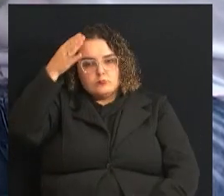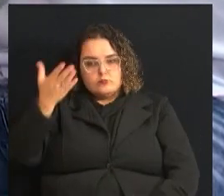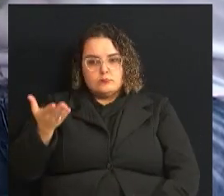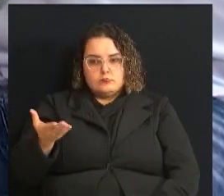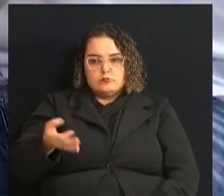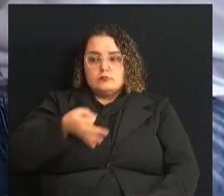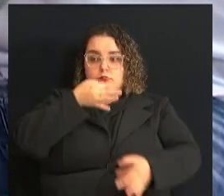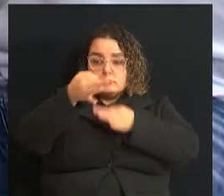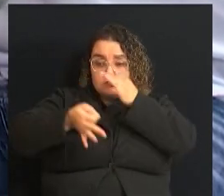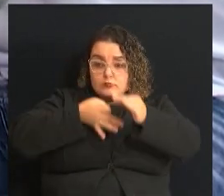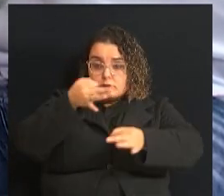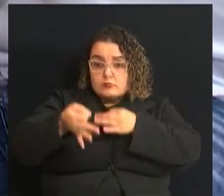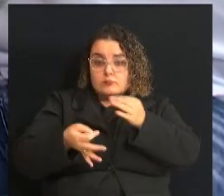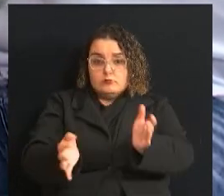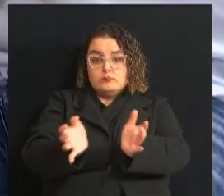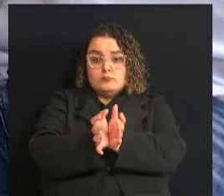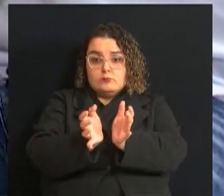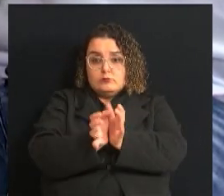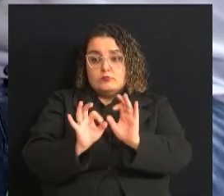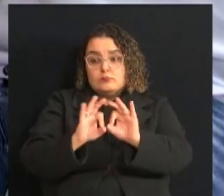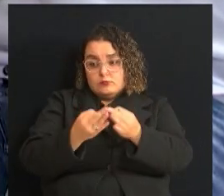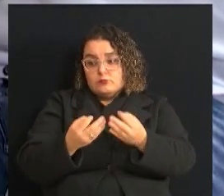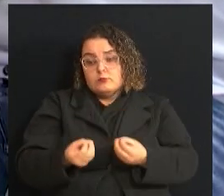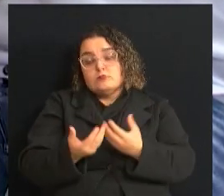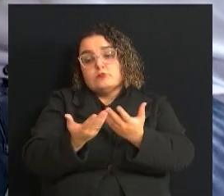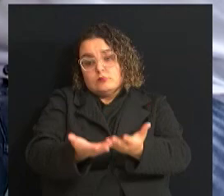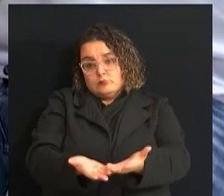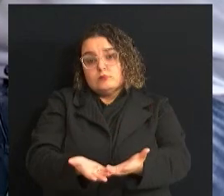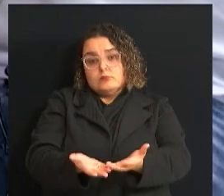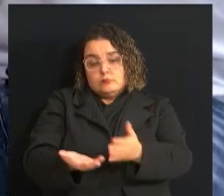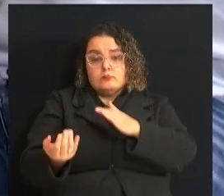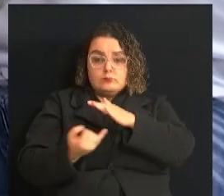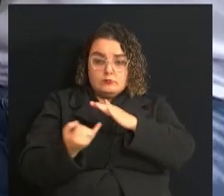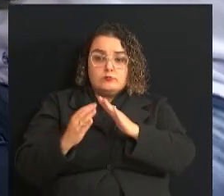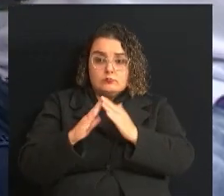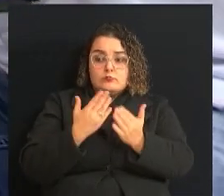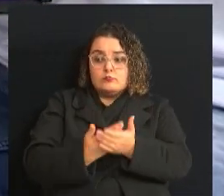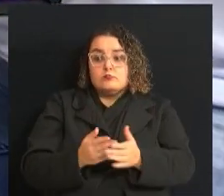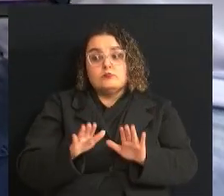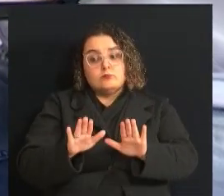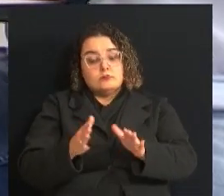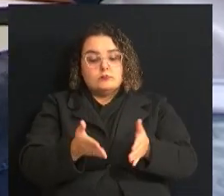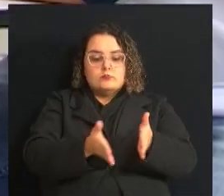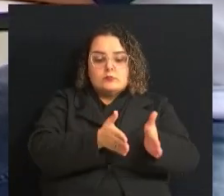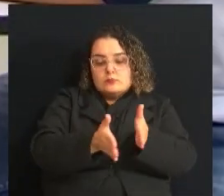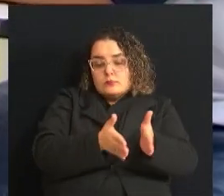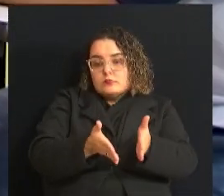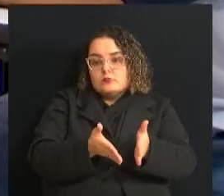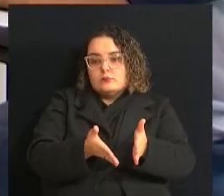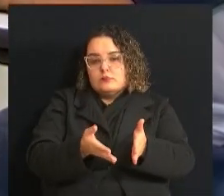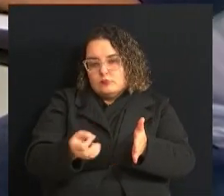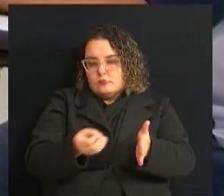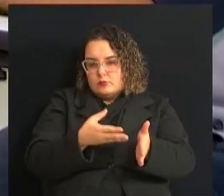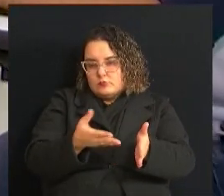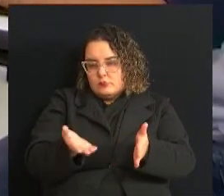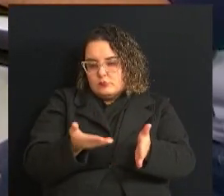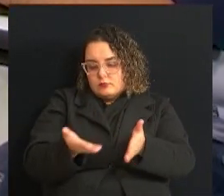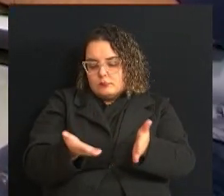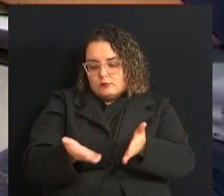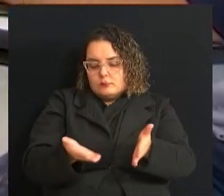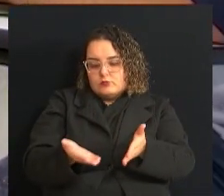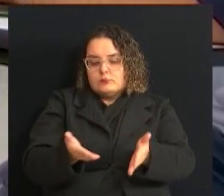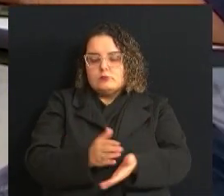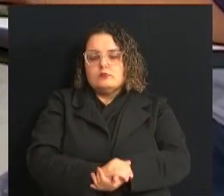que esses grupos, que essas famílias trazem para a instituição escolar. Mais recentemente, esses grupos